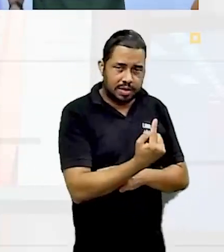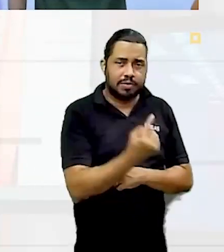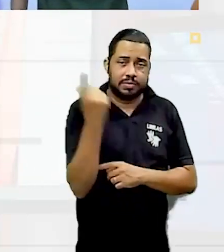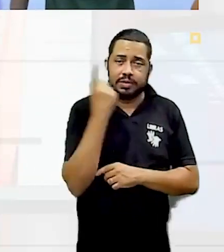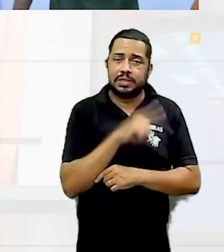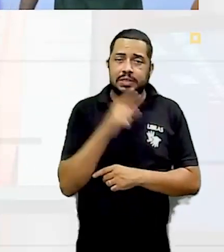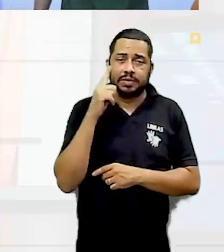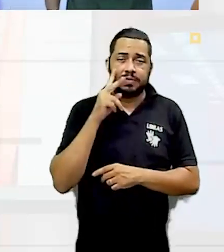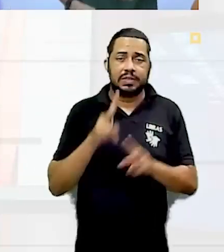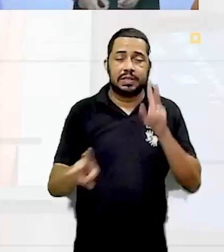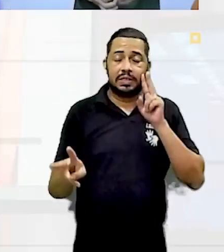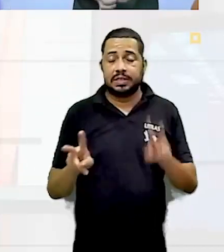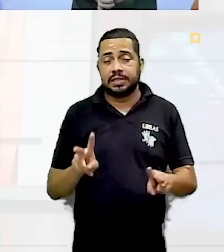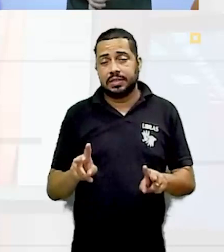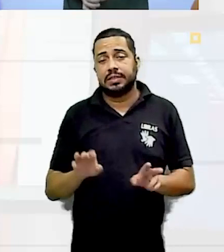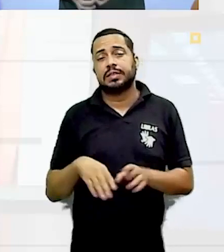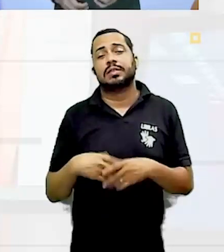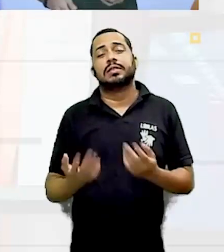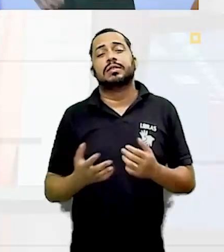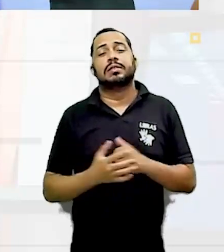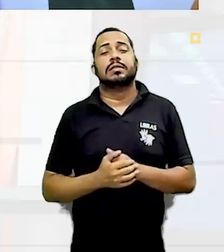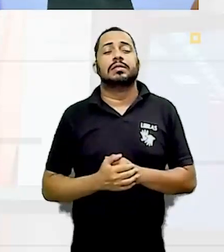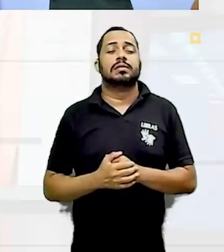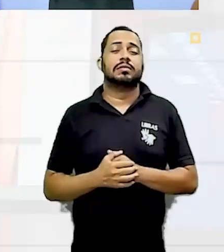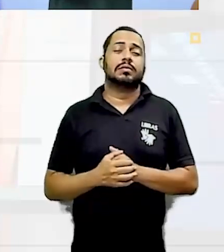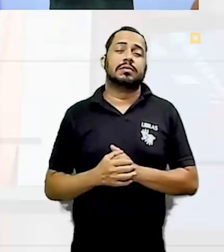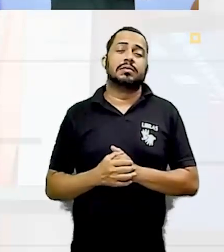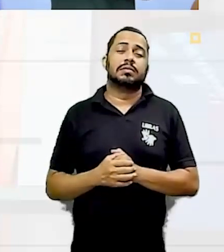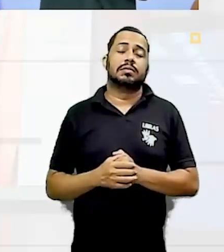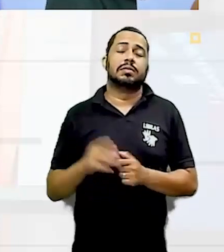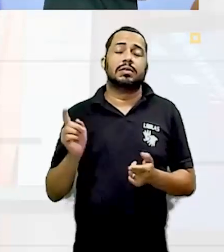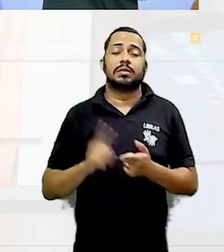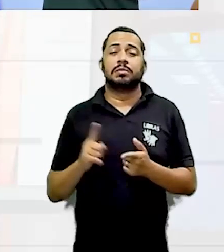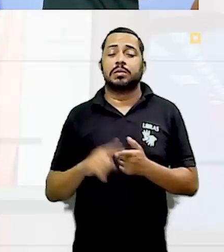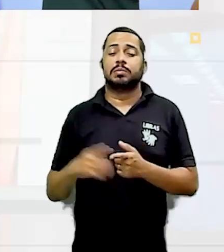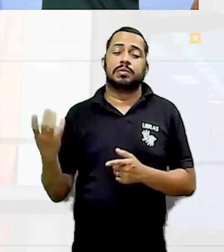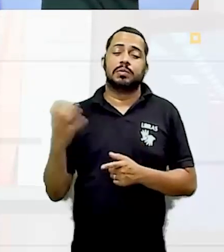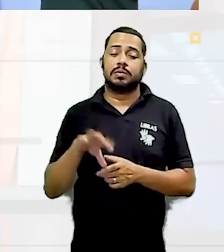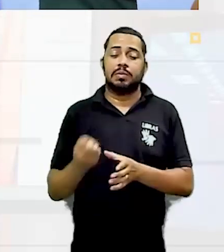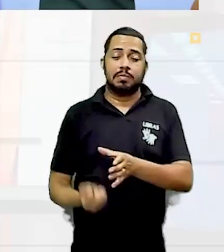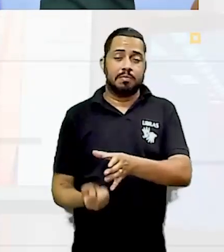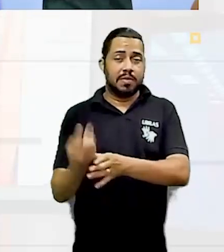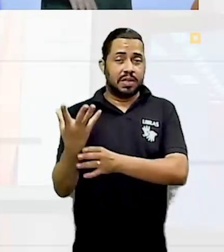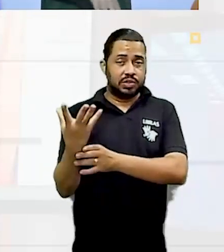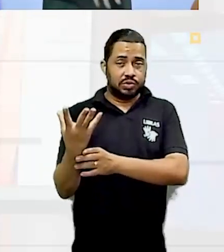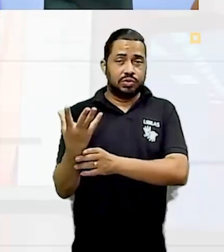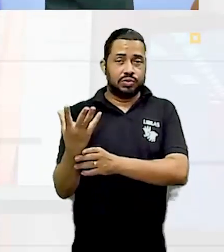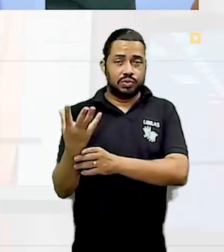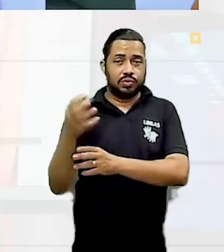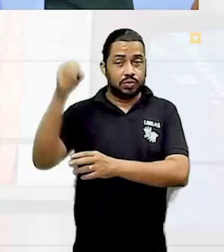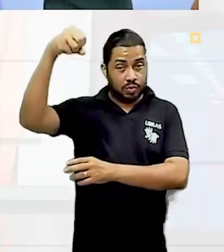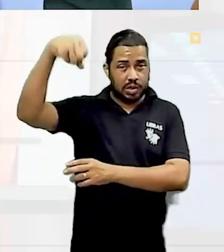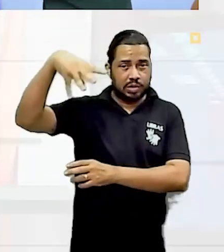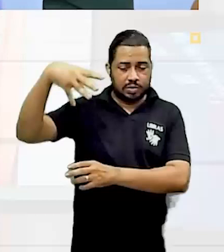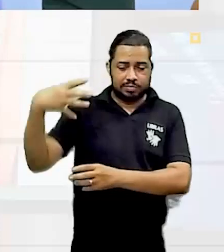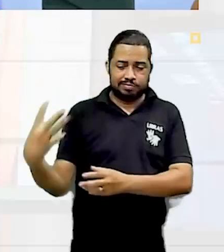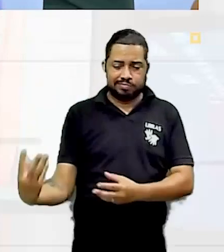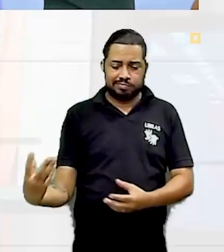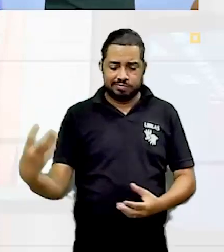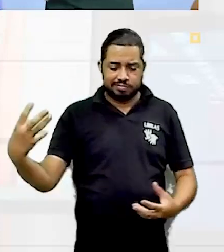cena. E ele também colocou um abajur em cima para justamente iluminar